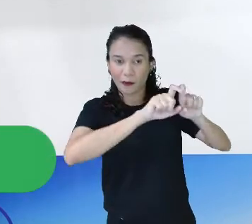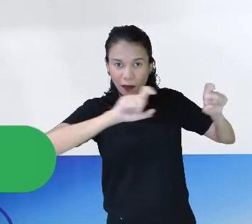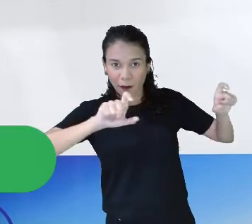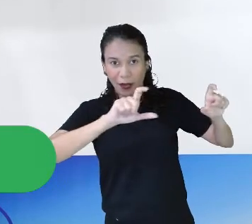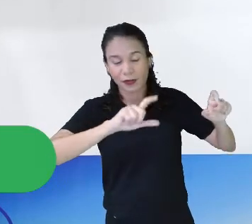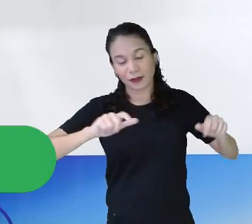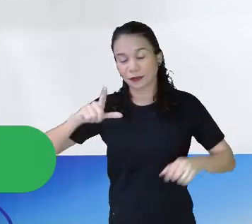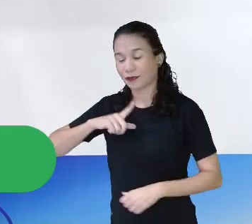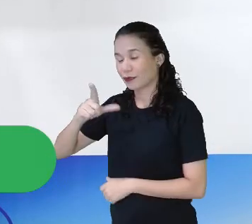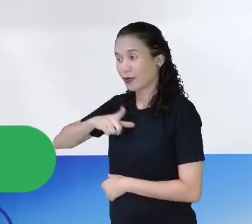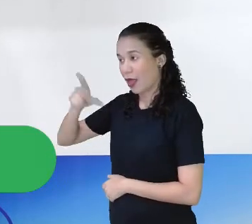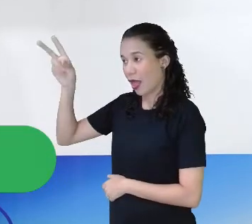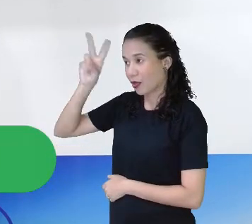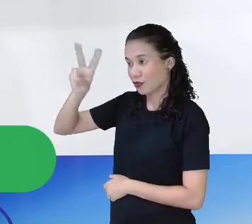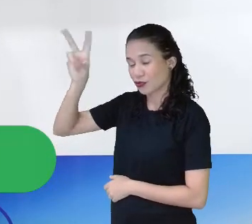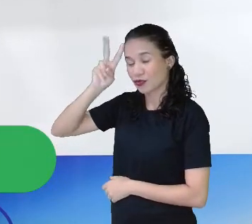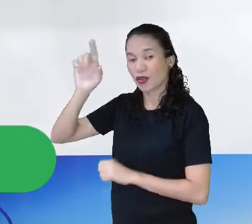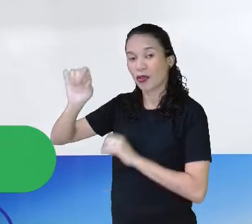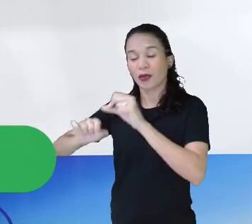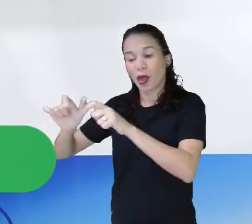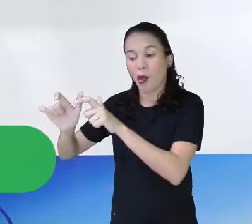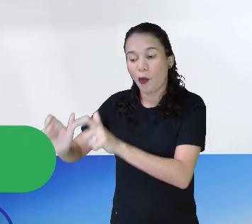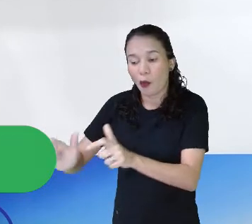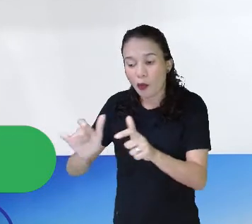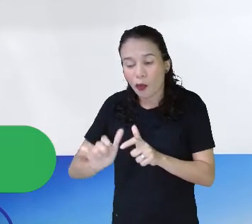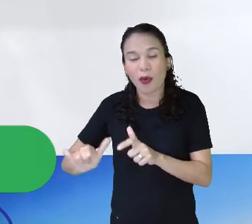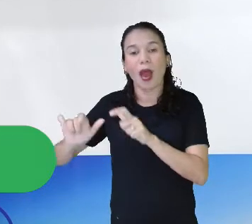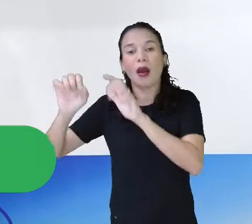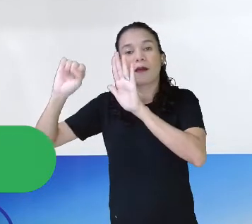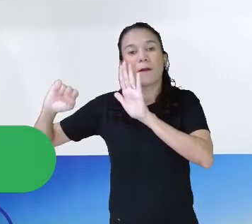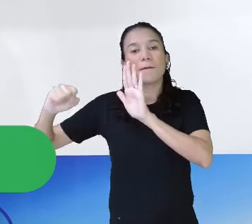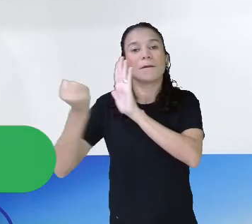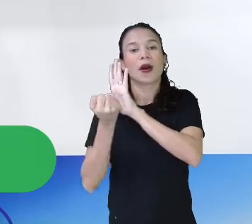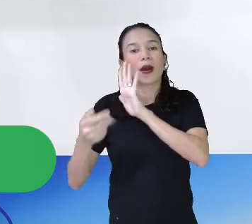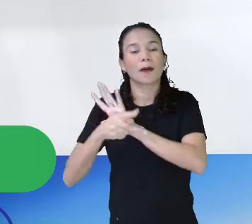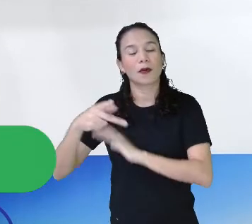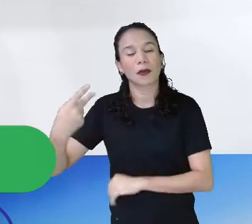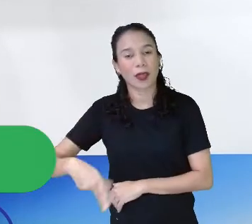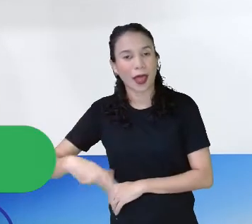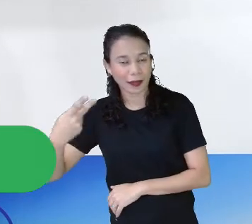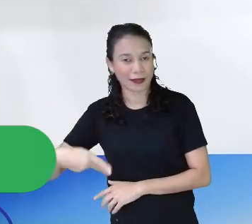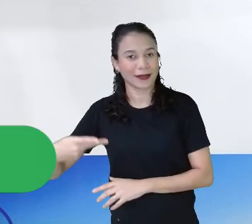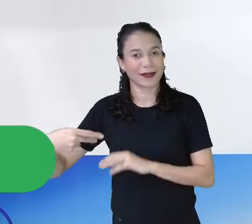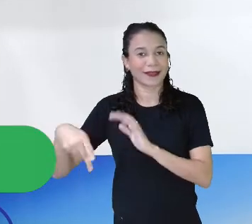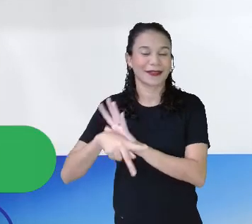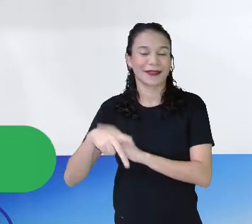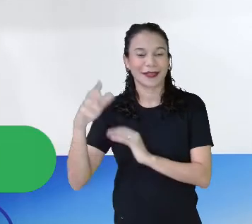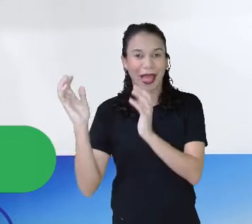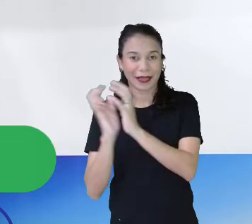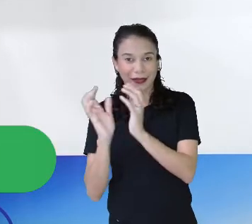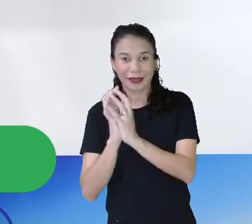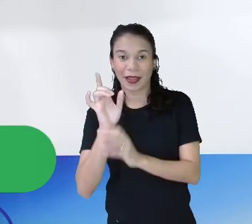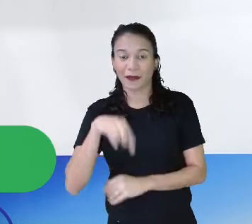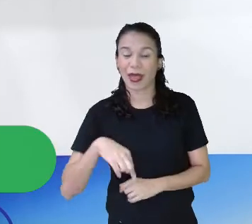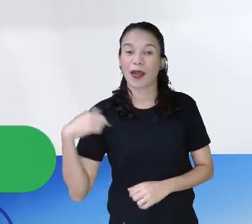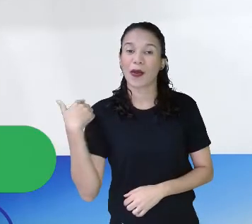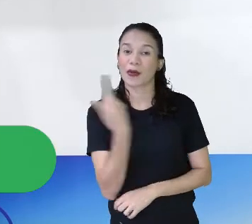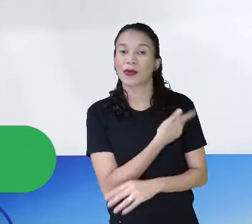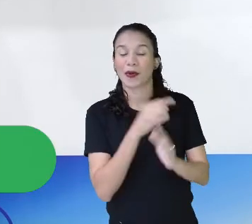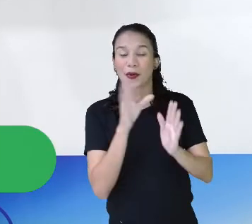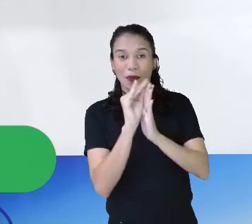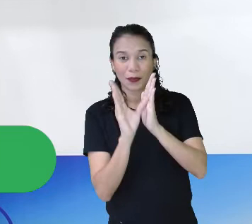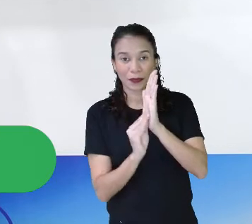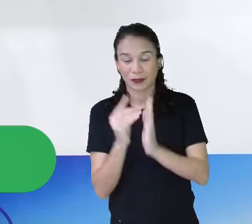história, vamos falar sobre os patrimônios culturais, materiais e imateriais. Esse é o nosso conteúdo. Eu